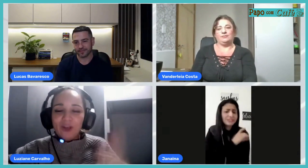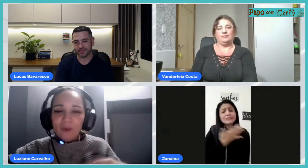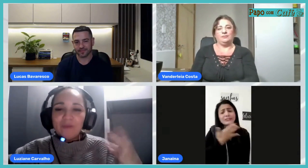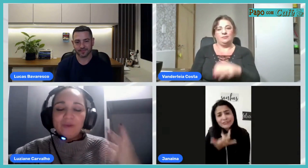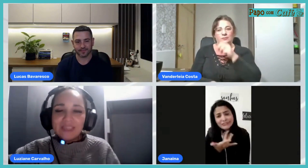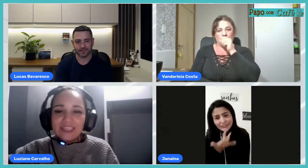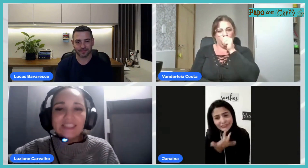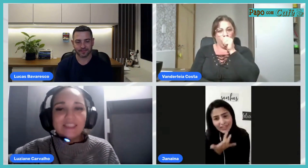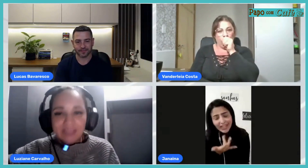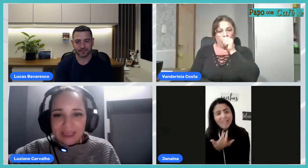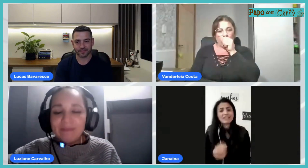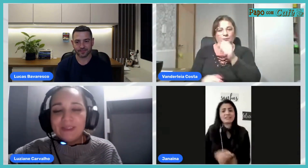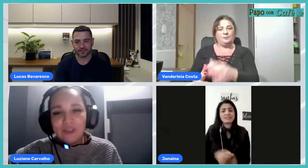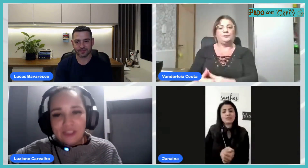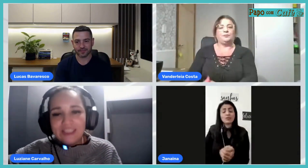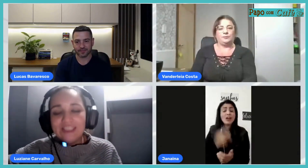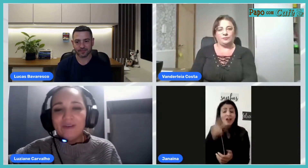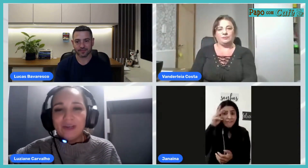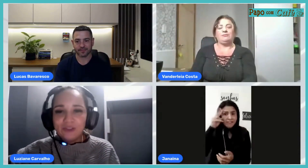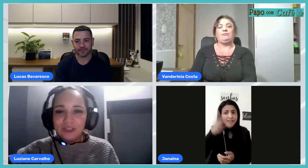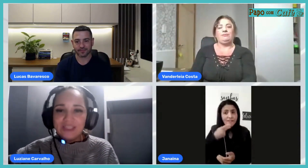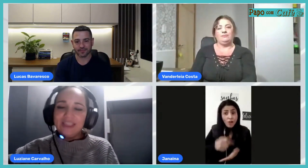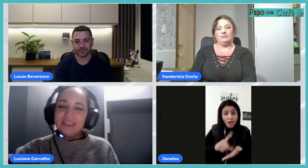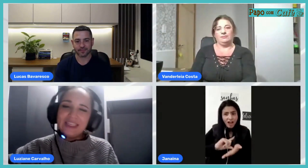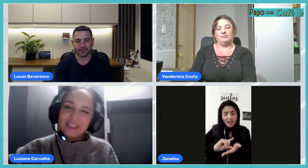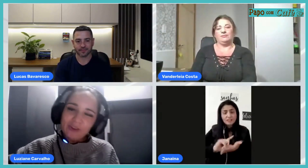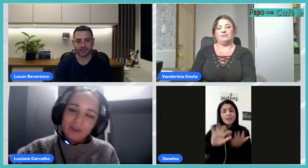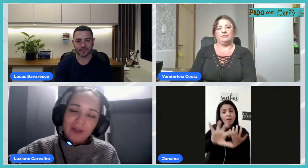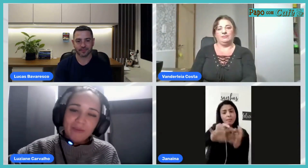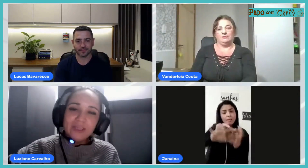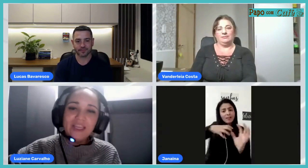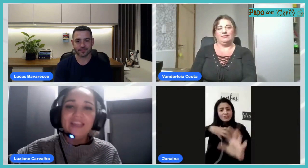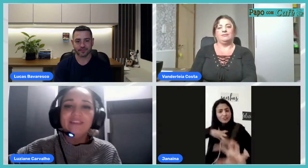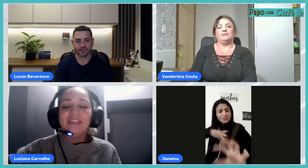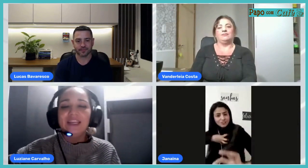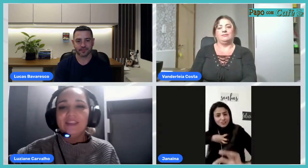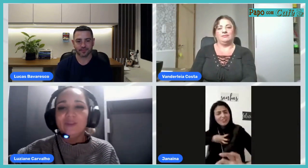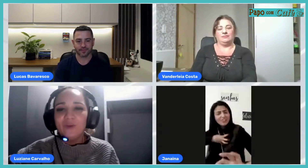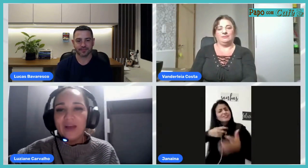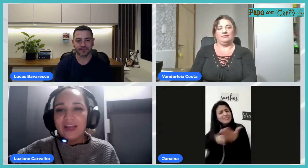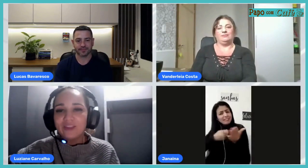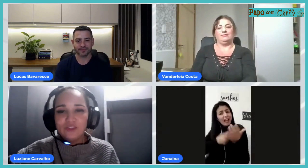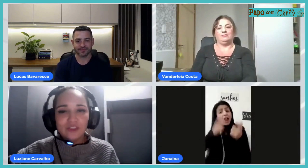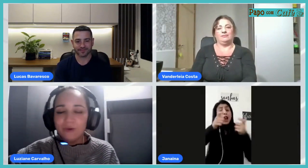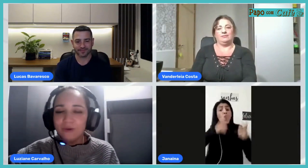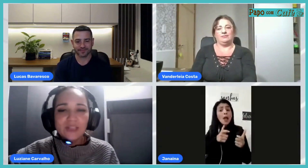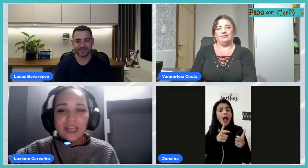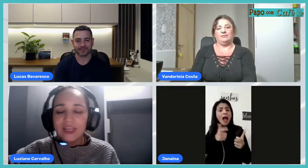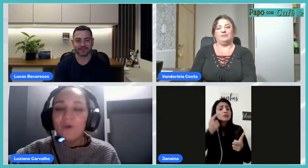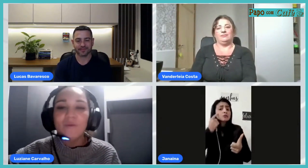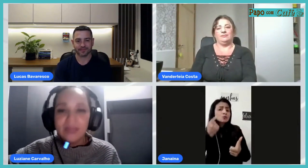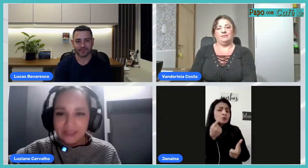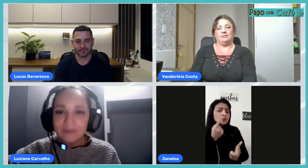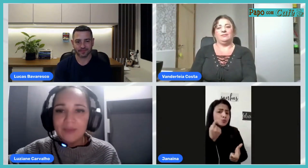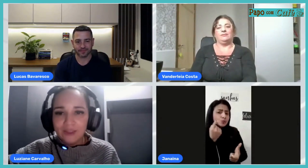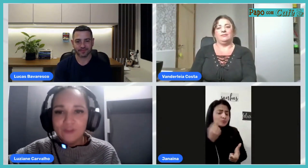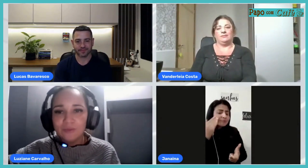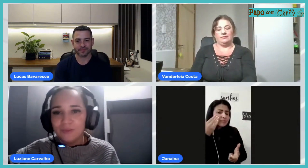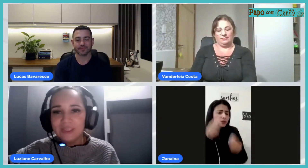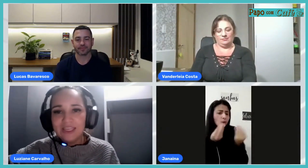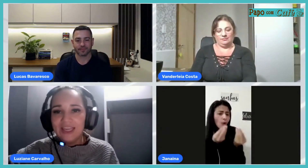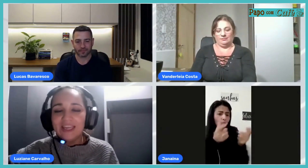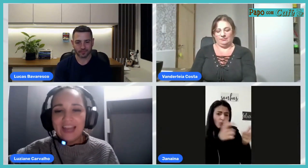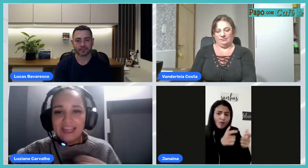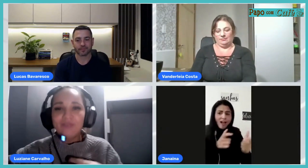Wanda falou muito a questão da empatia. Eu acho que tentar se colocar um pouquinho, né, no lugar, a gente não consegue